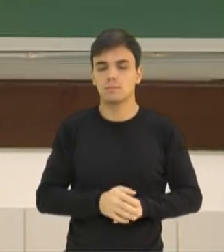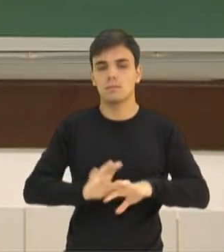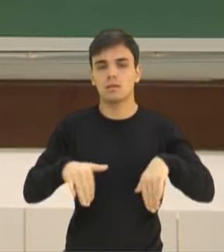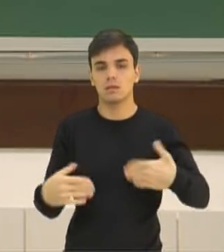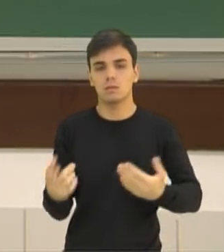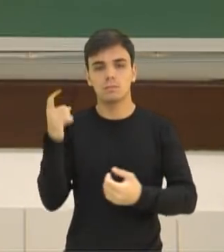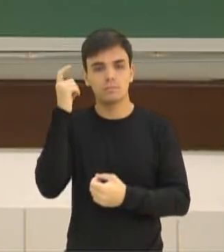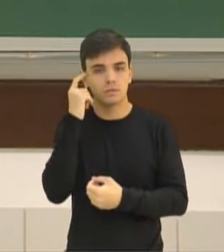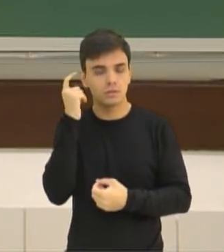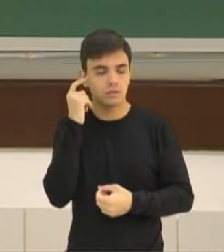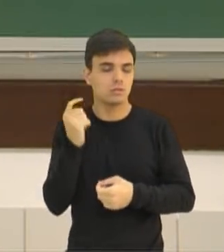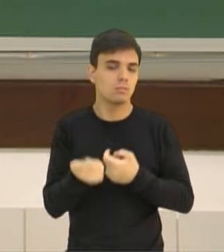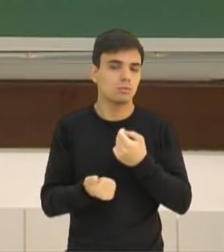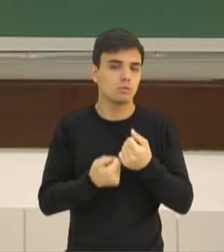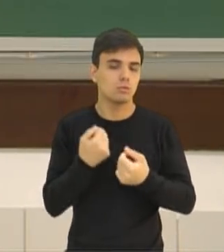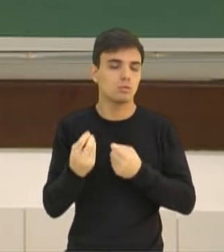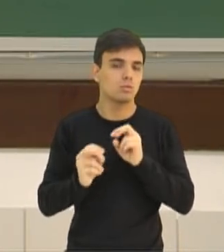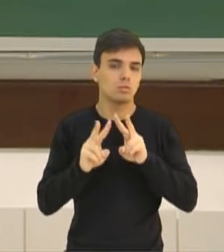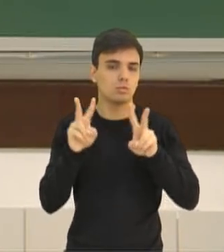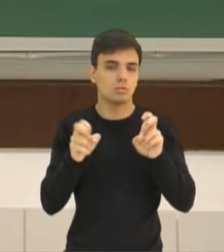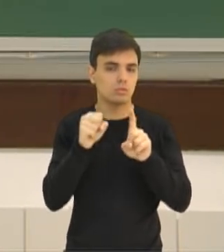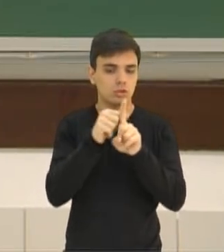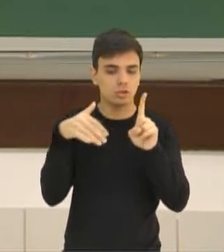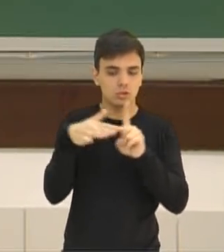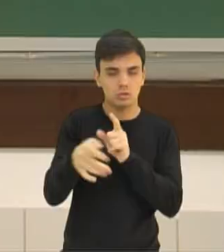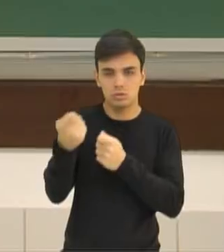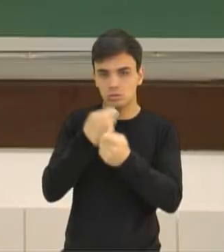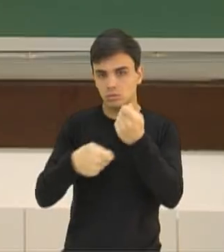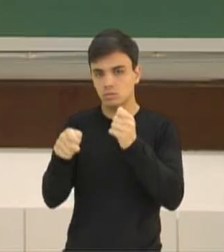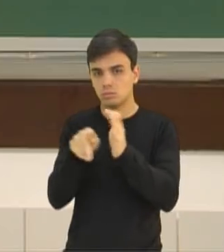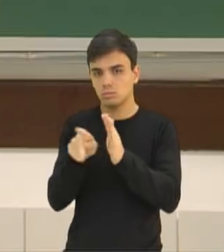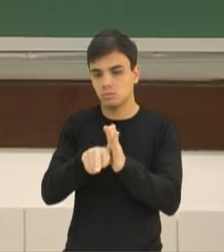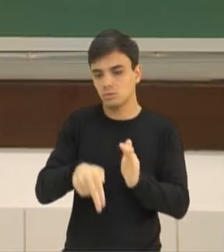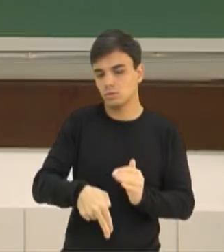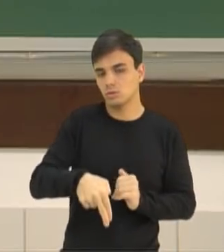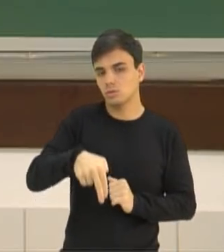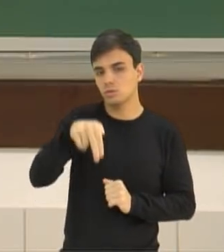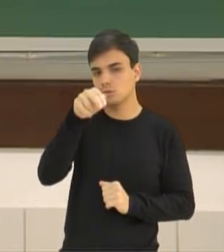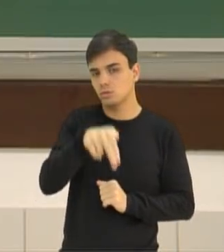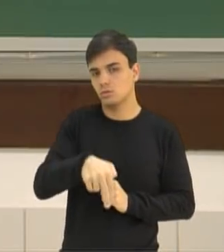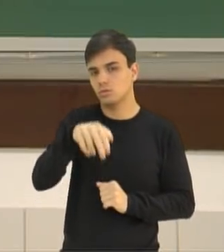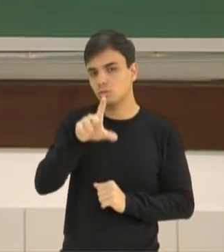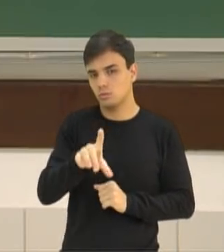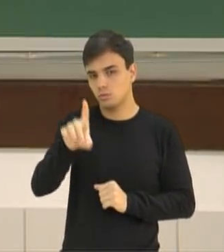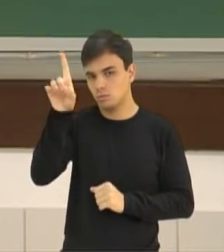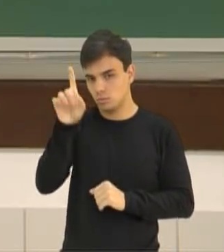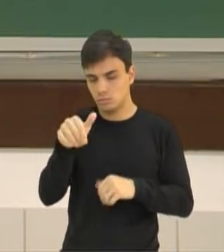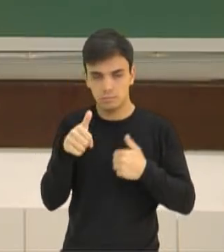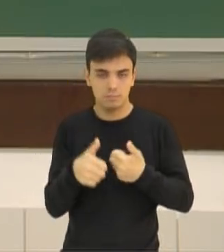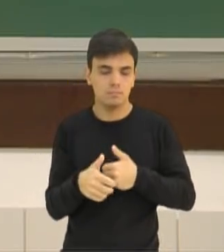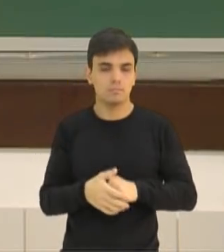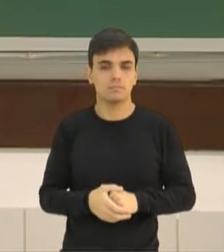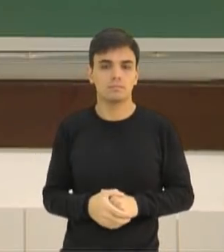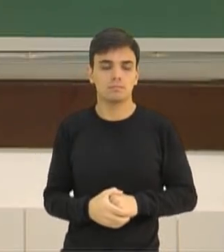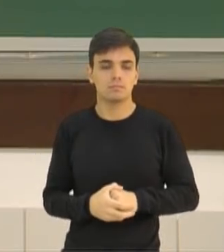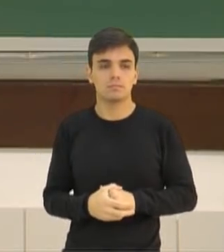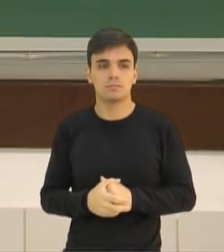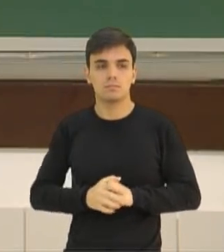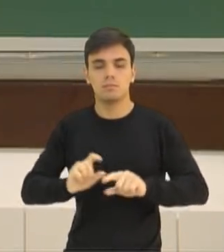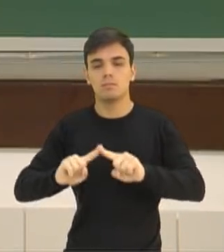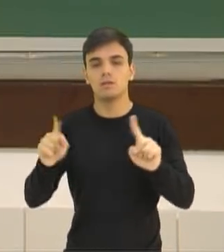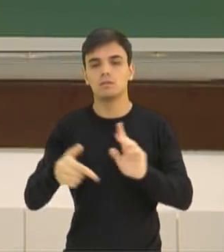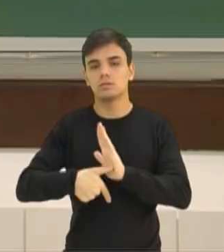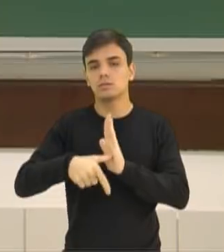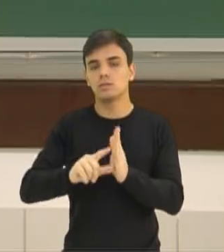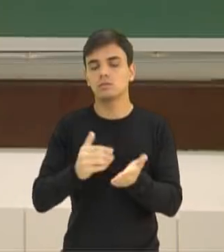pensar um pouco ali no que vimos de aspectos socioeconômicos da região norte e da região nordeste, certo? Antes da gente